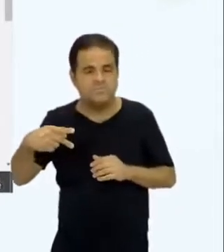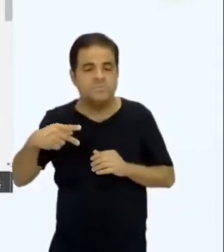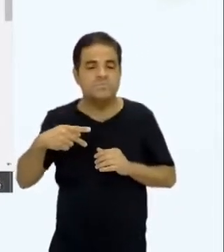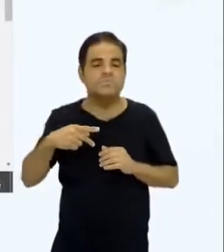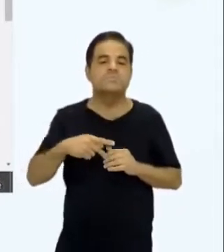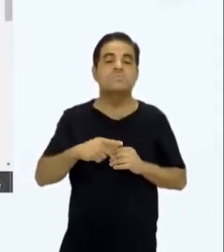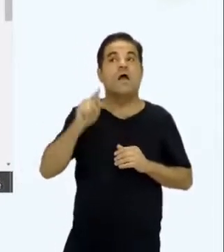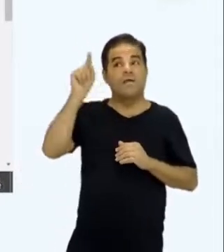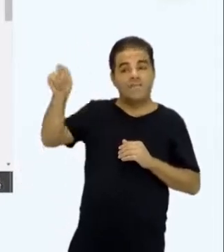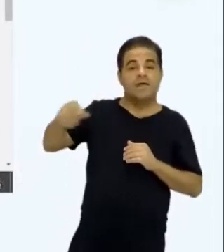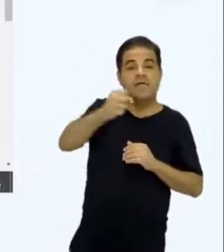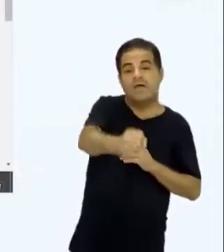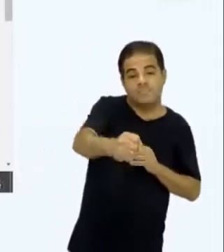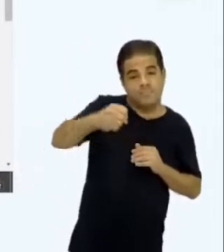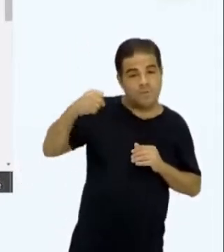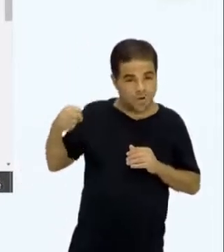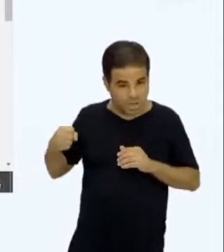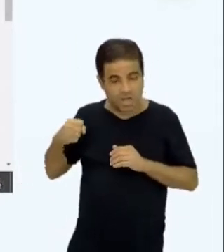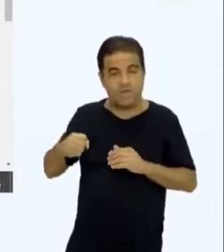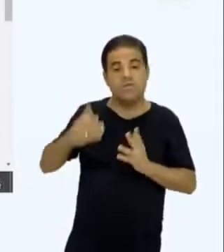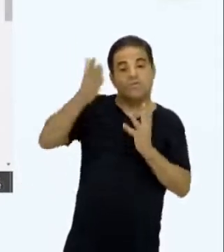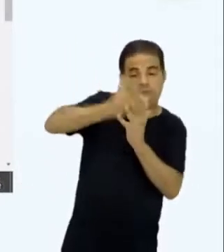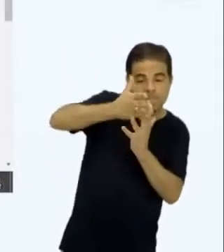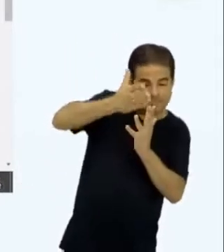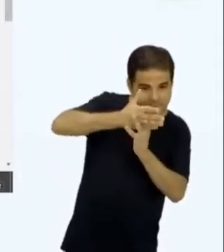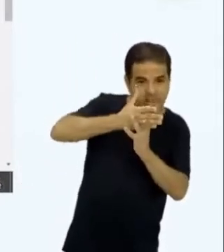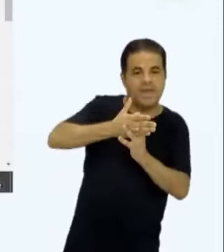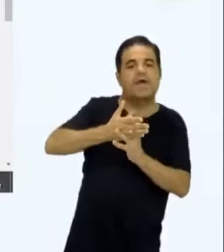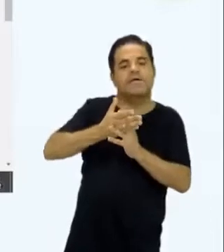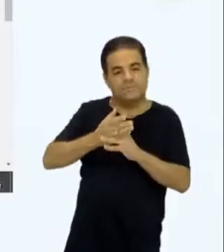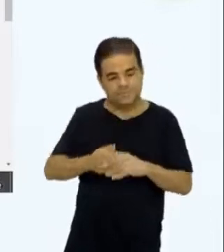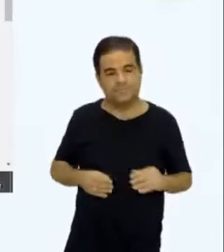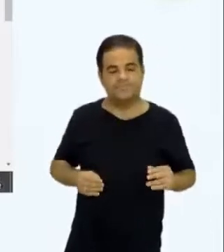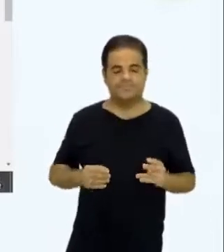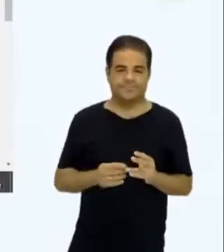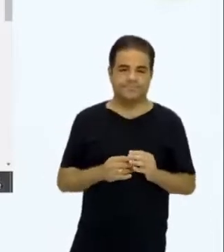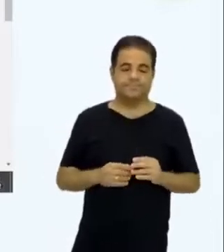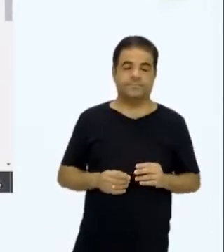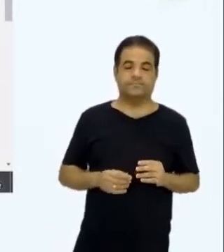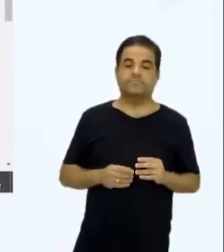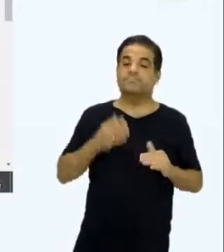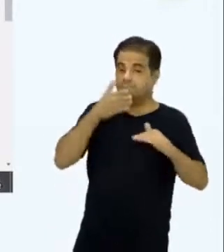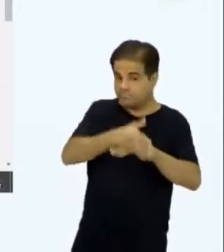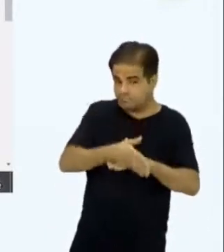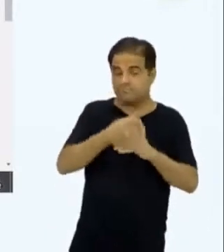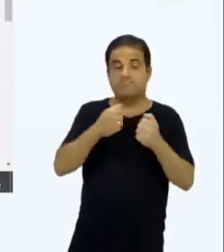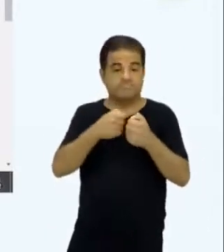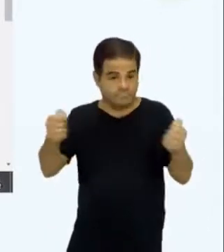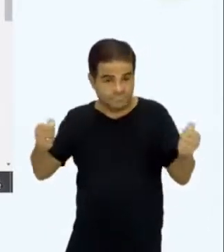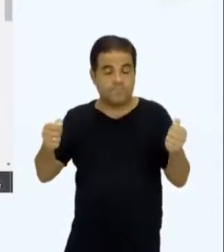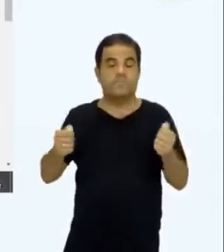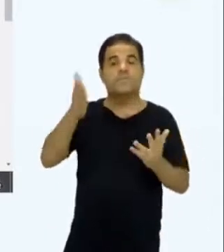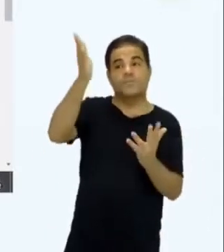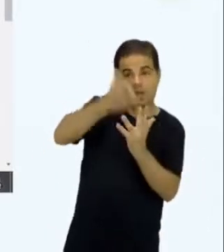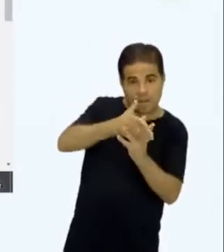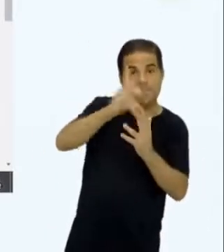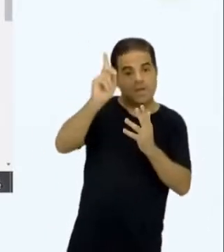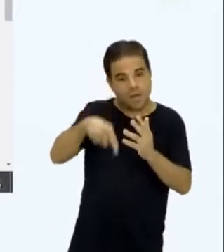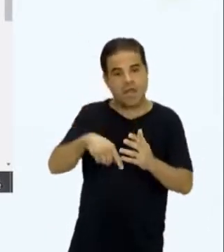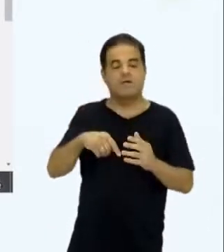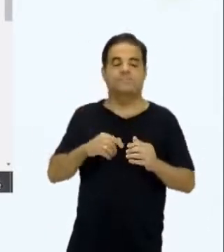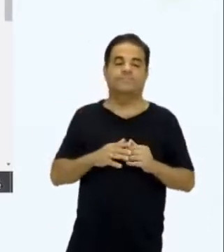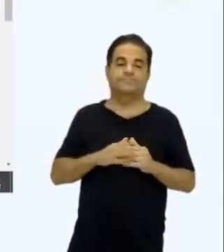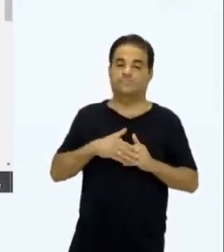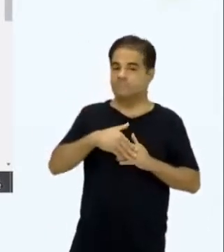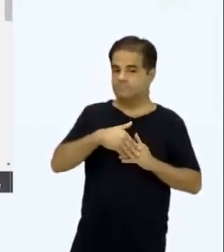nessa porta, nesse terminal do meio, né, da porta A1 para o limpador, que é o terminal do meio, que é o que está